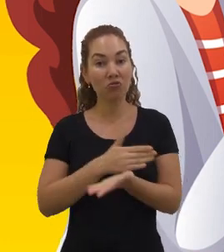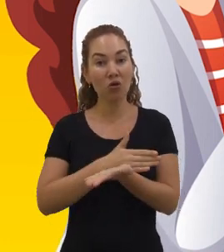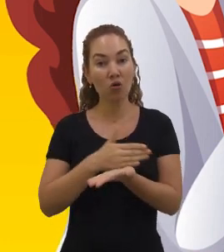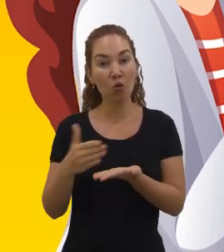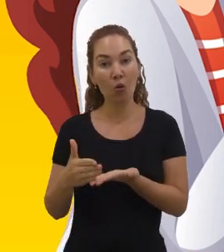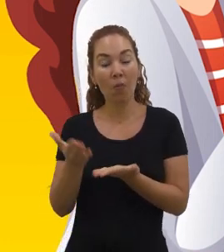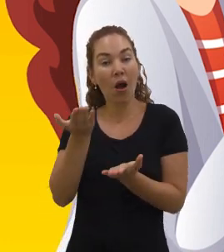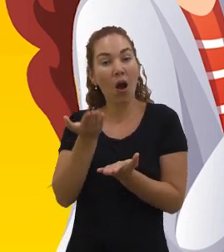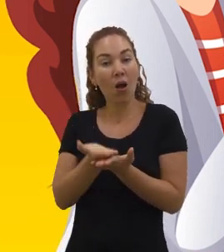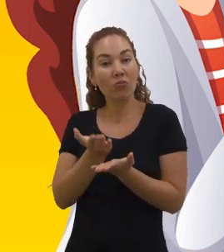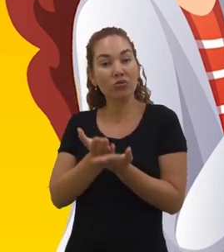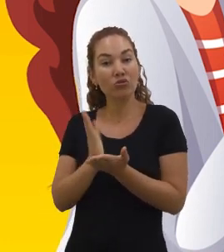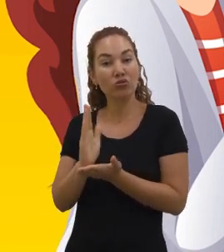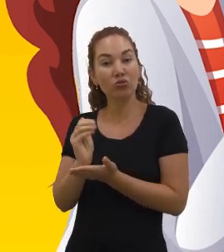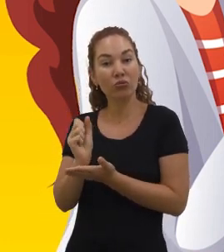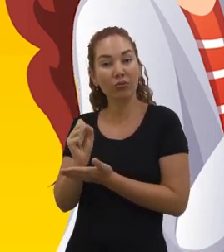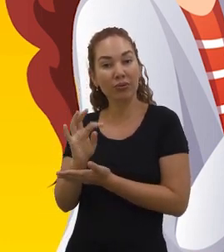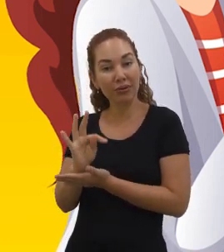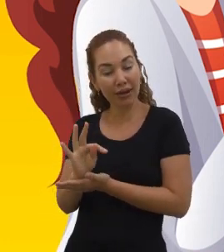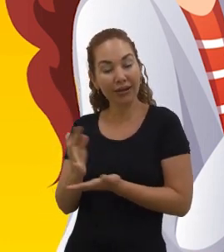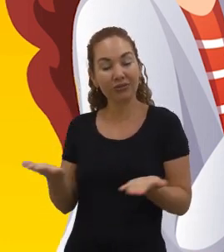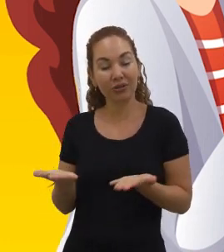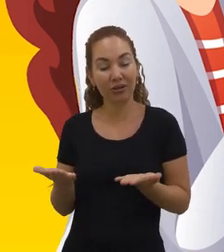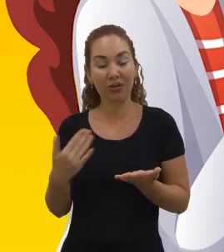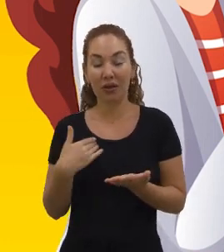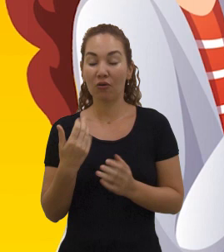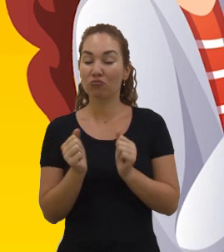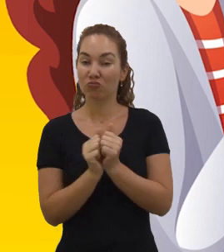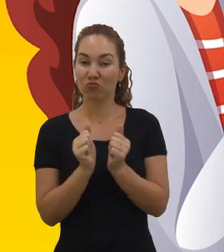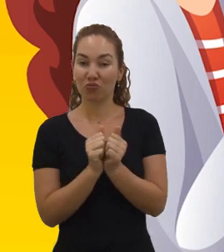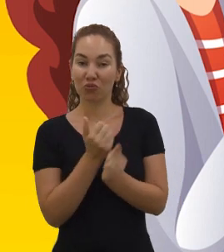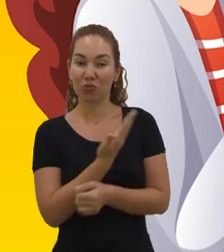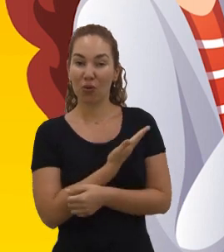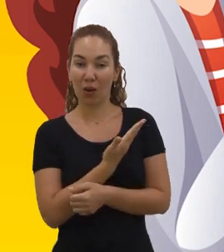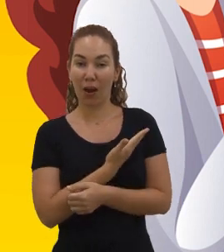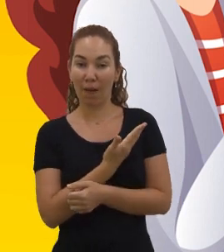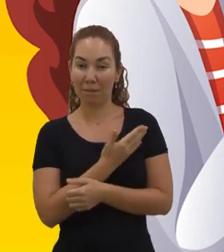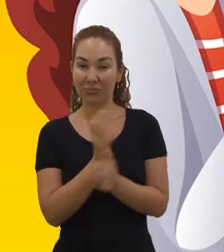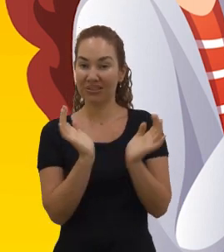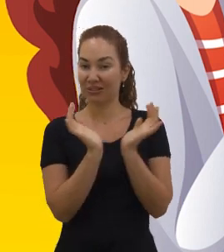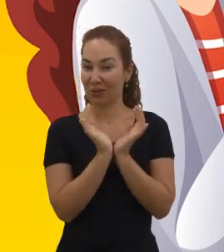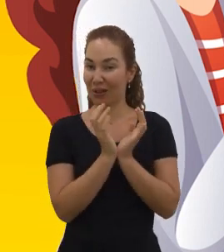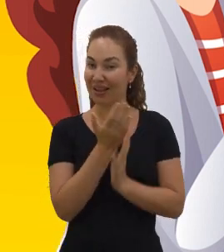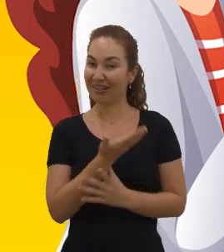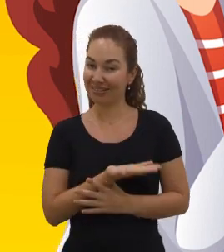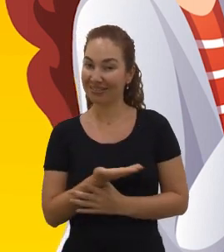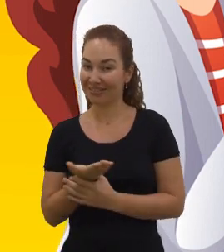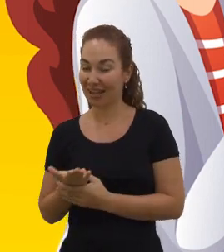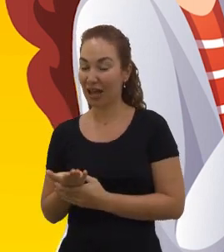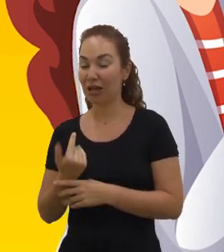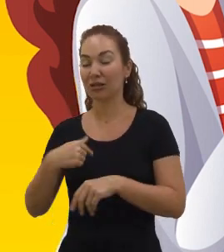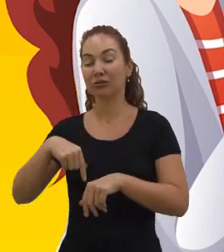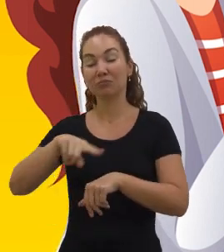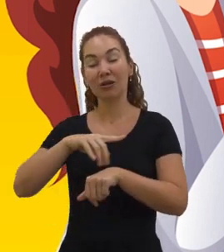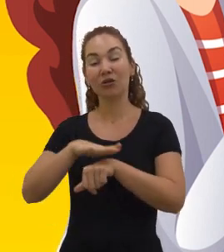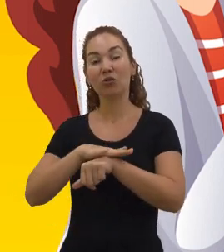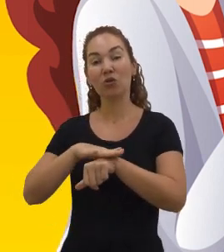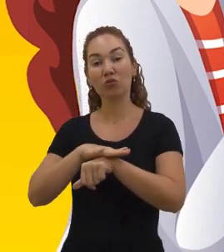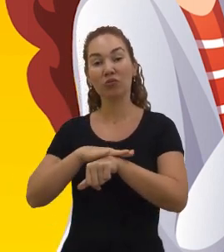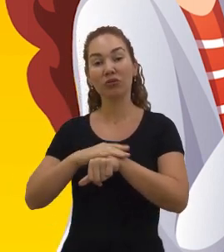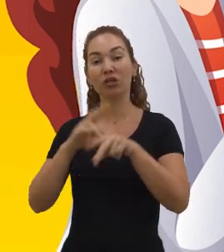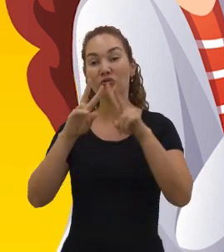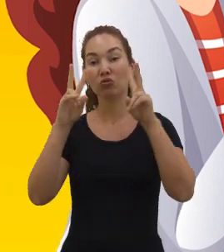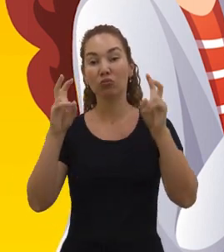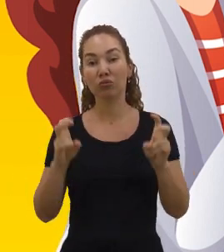Estudo Cast. Estou aqui na presença das minhas queridas colegas para a gente falar sobre o tema de hoje, que